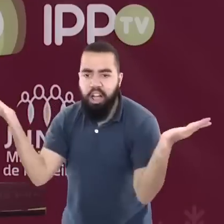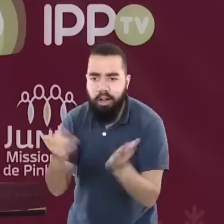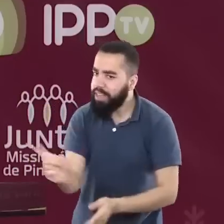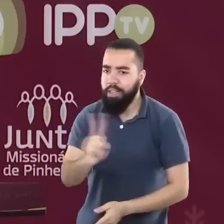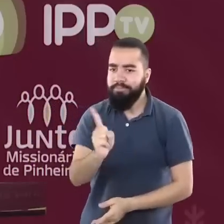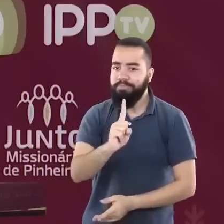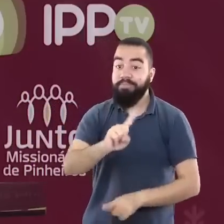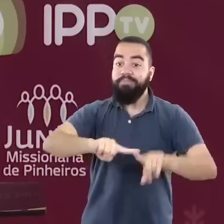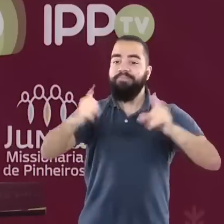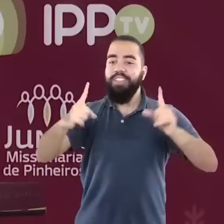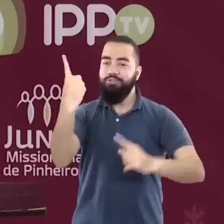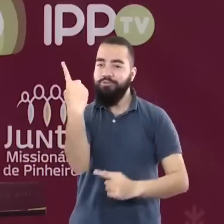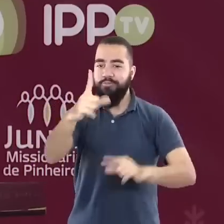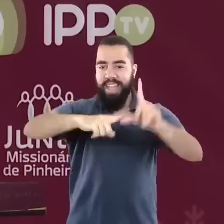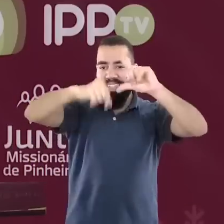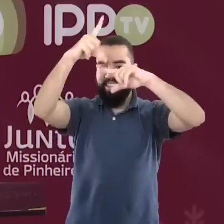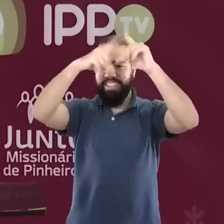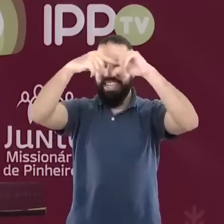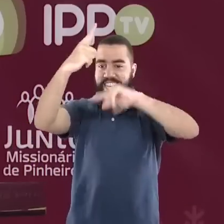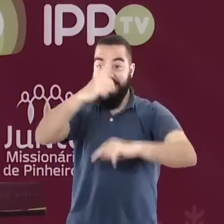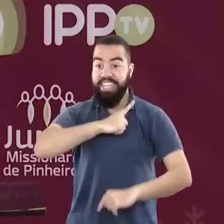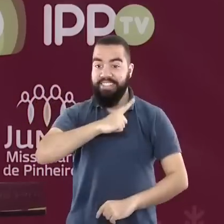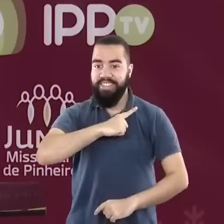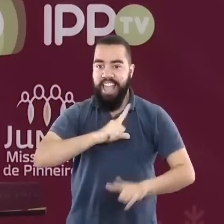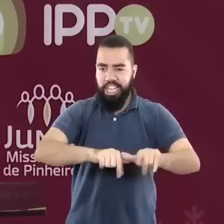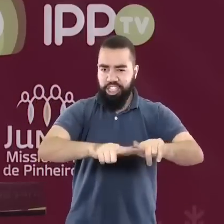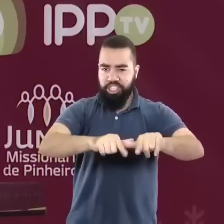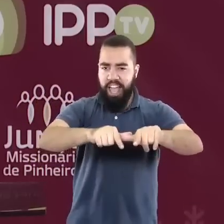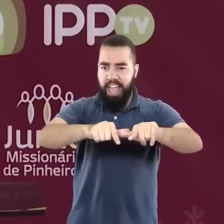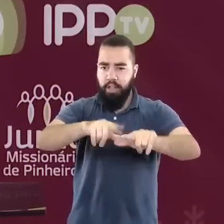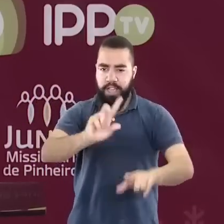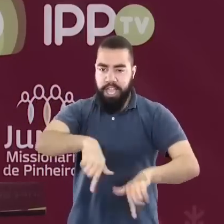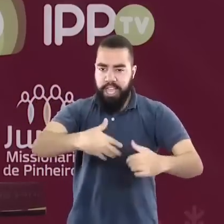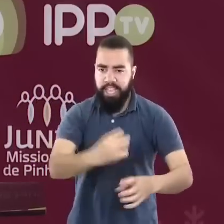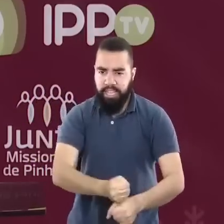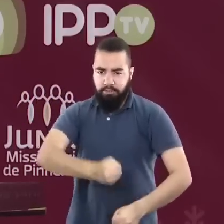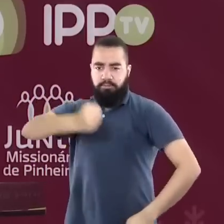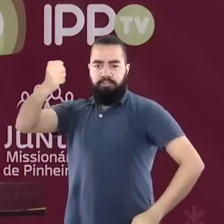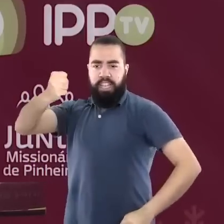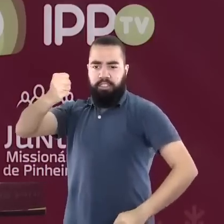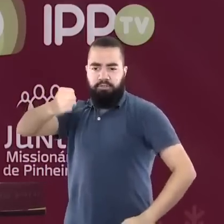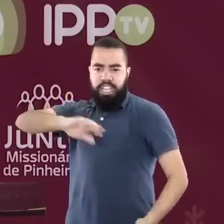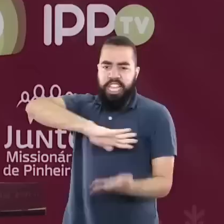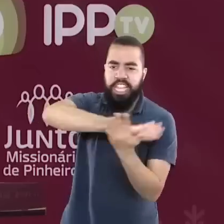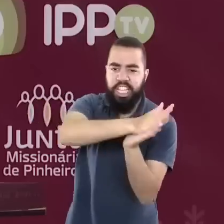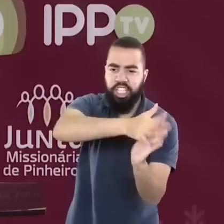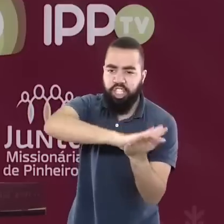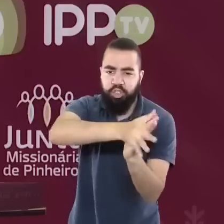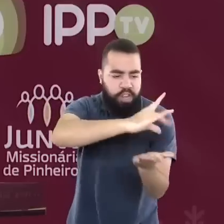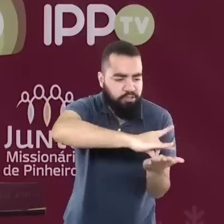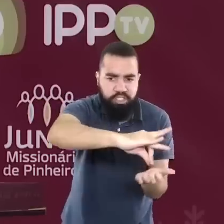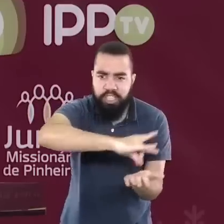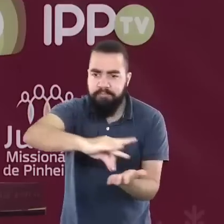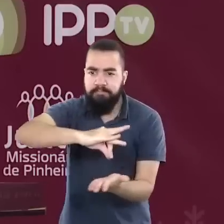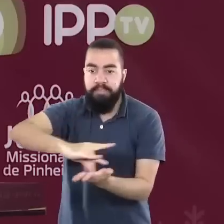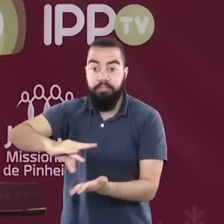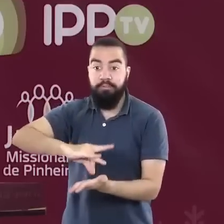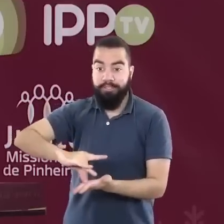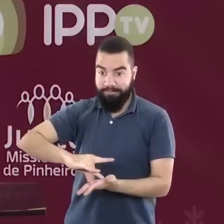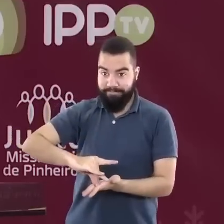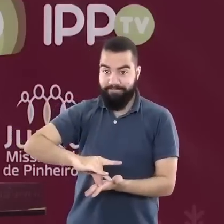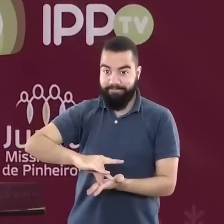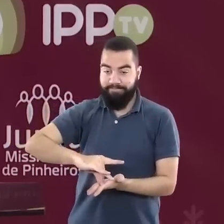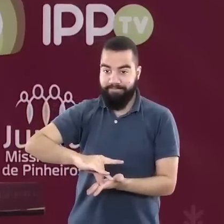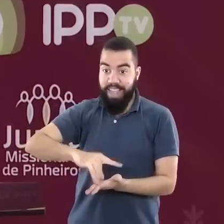procederá de Jacó de Israel Subirá um Cetro que ferirás Templo de Moabe e destruirá todos os filhos de sete Aqui